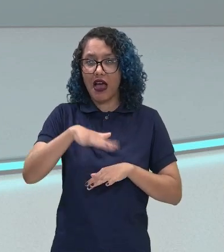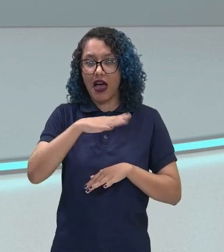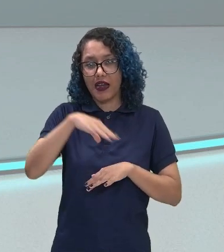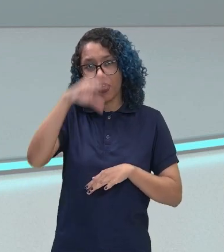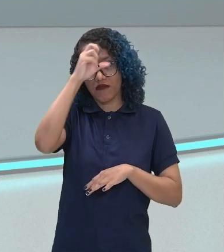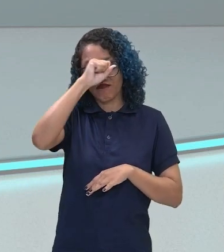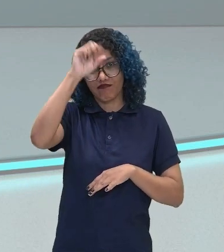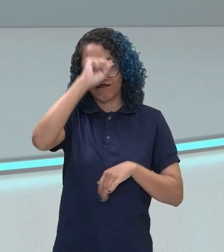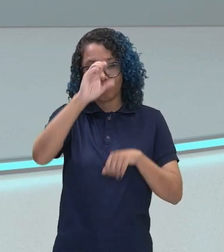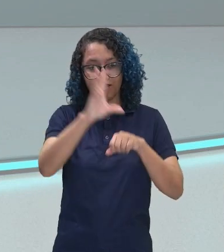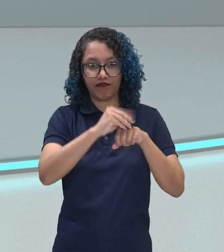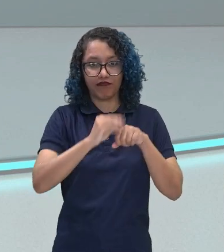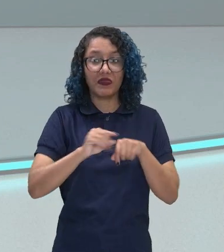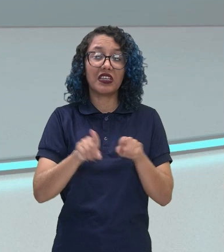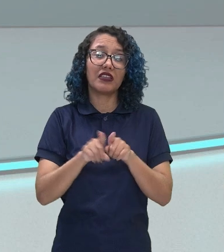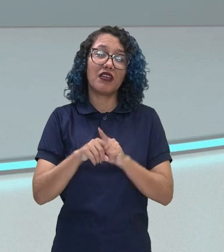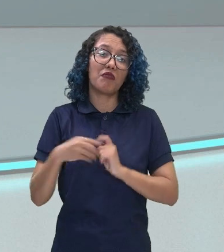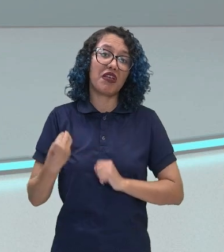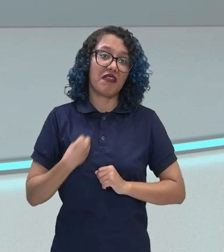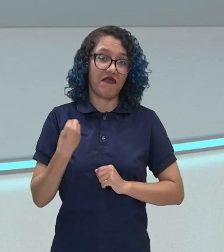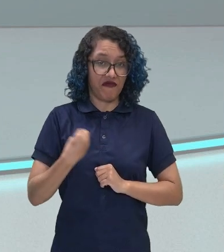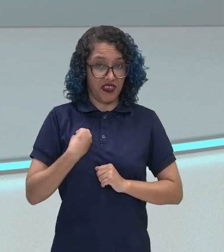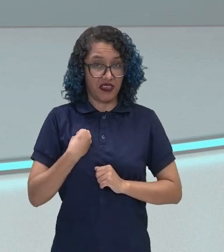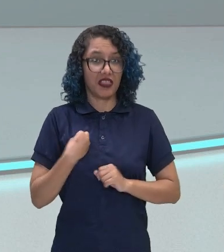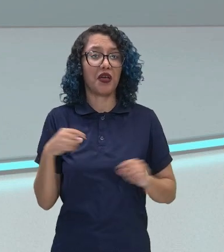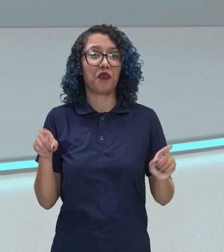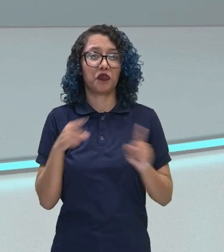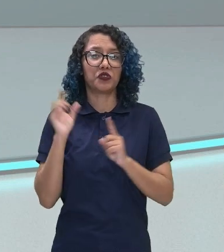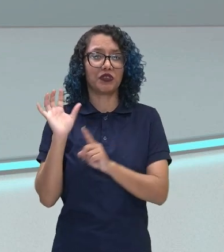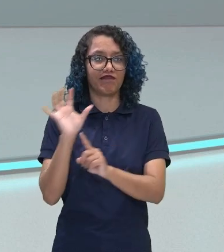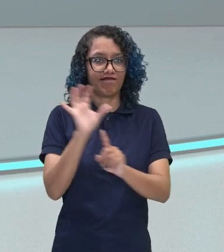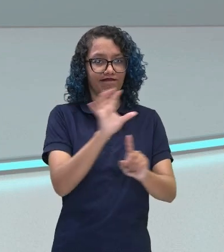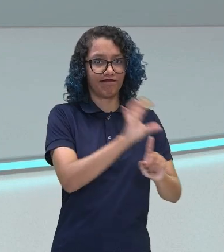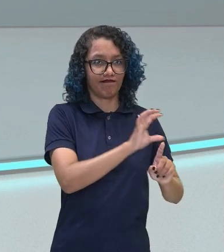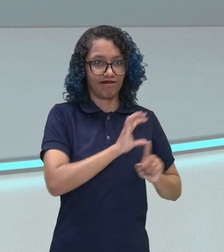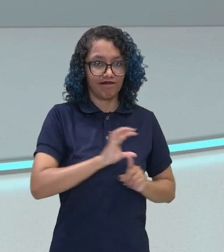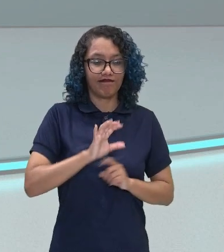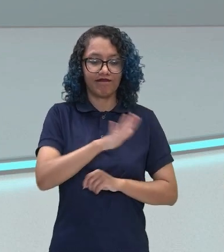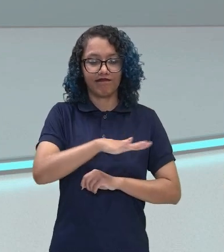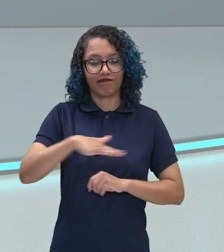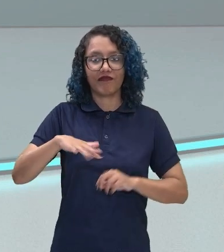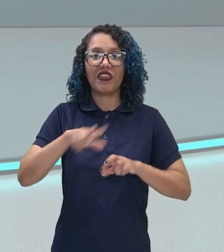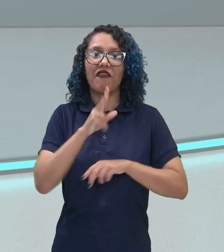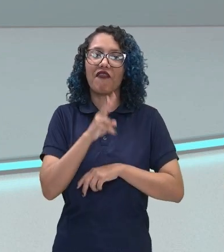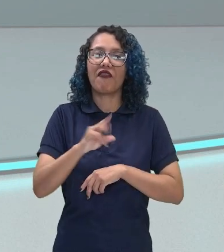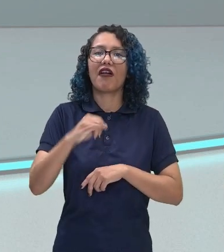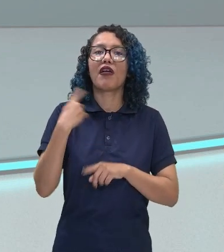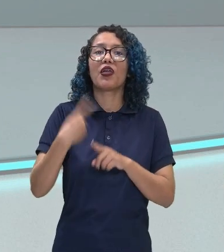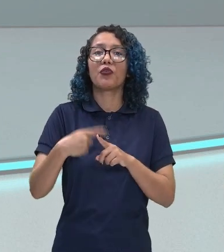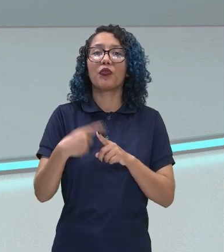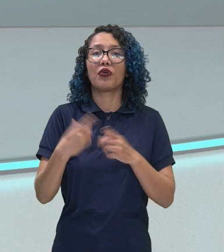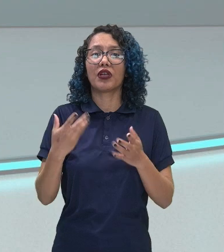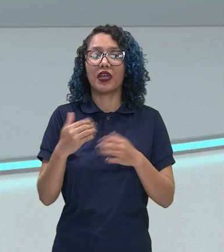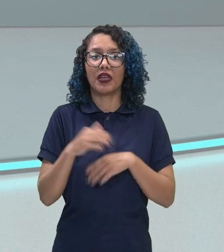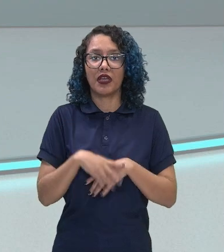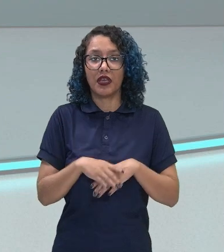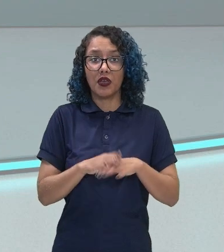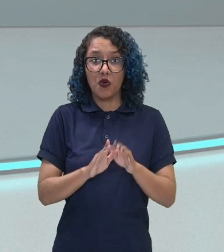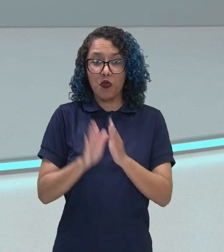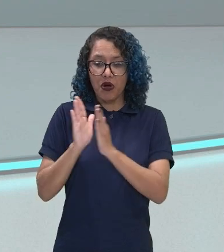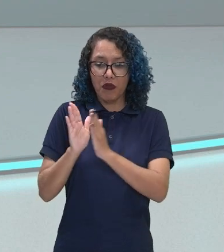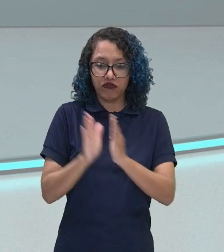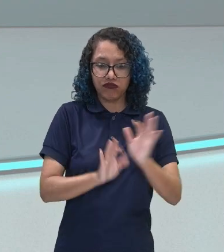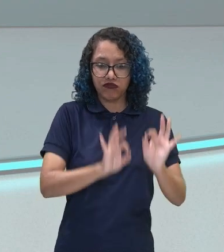mas para a vida. A música ela vai construir tudo isso, afinal, existe toda uma sequência, um sistema por